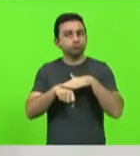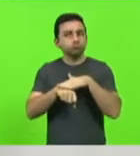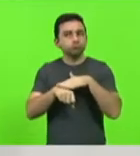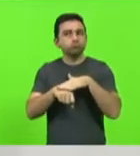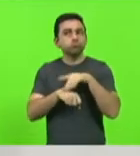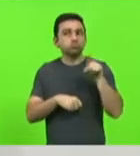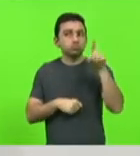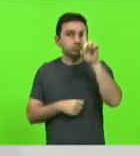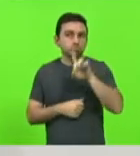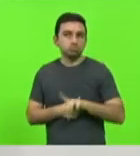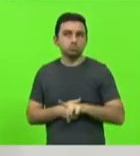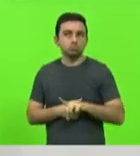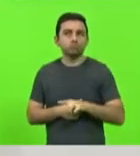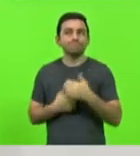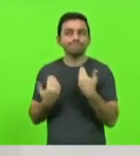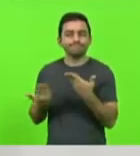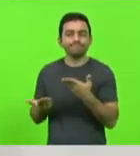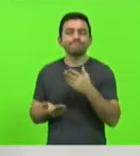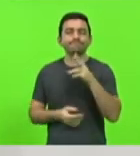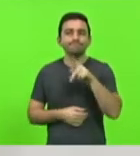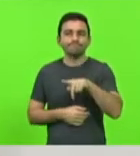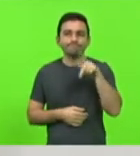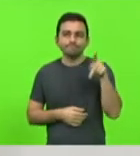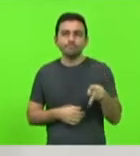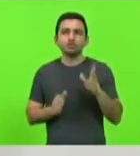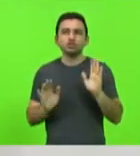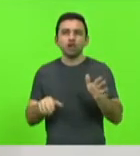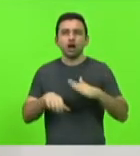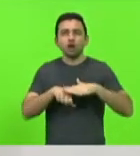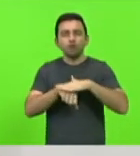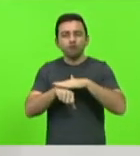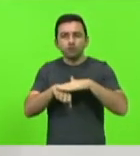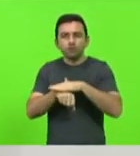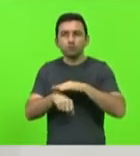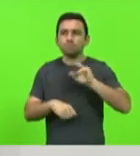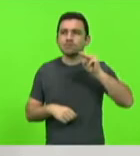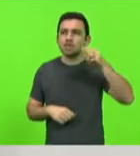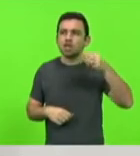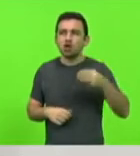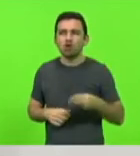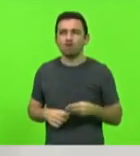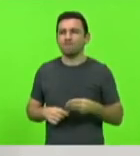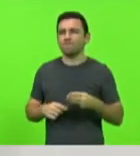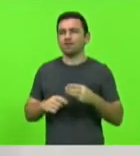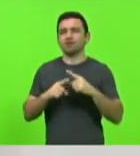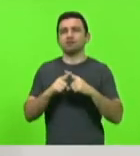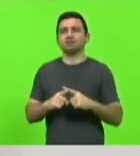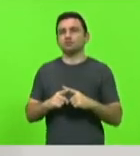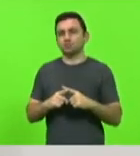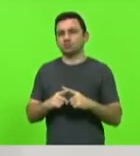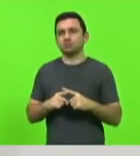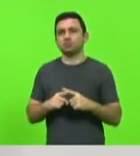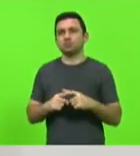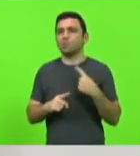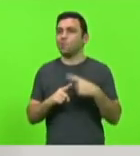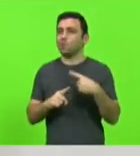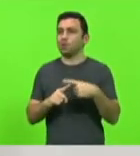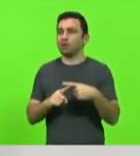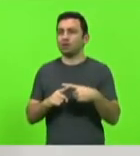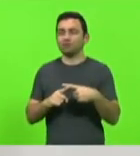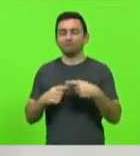diretoria, eles falaram que esse professor já foi conversado com ele milhares de vezes por conta dessa conduta